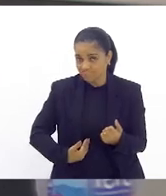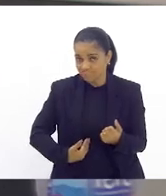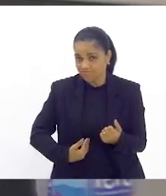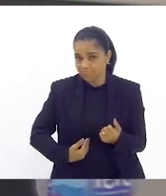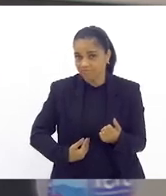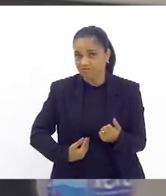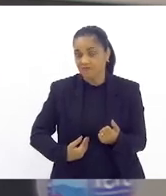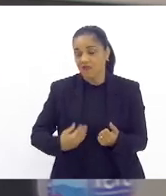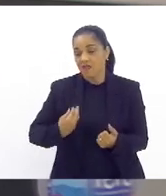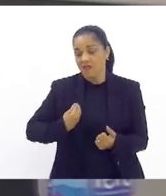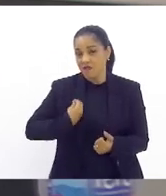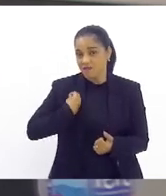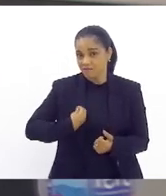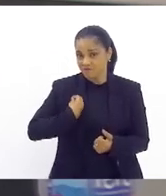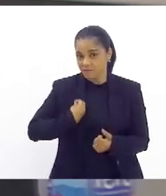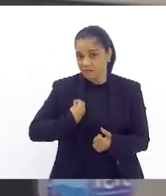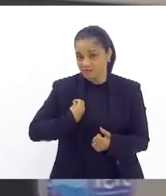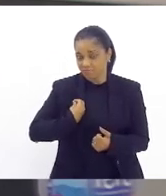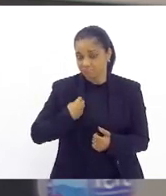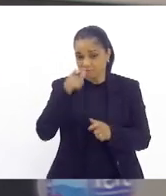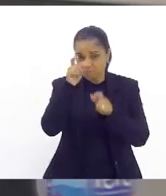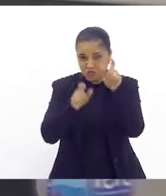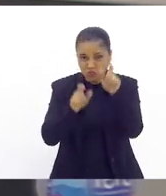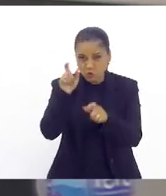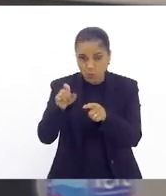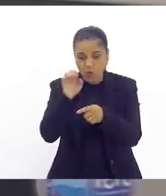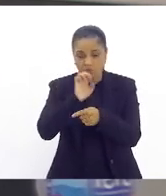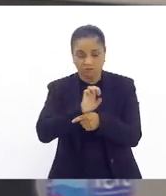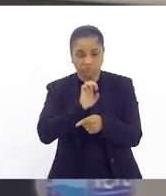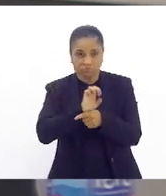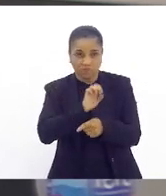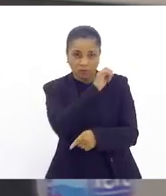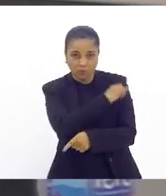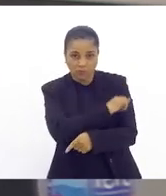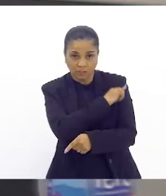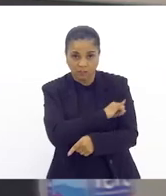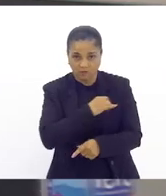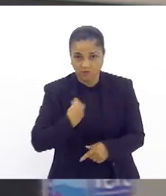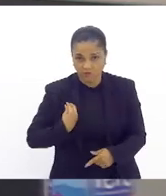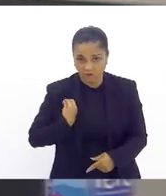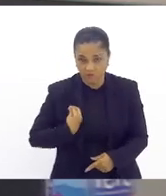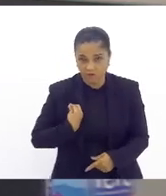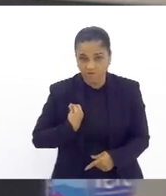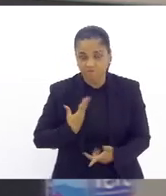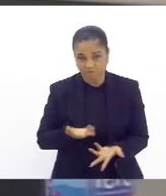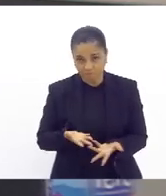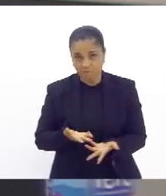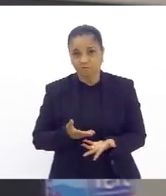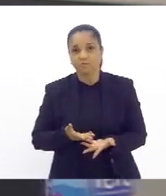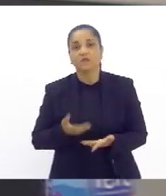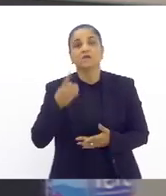a vida de quem vive no Rio de Janeiro Deputado azedam e Deputado Renato Machado